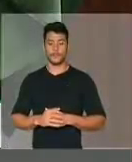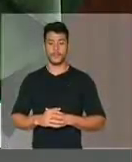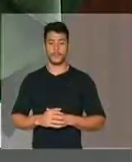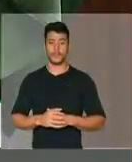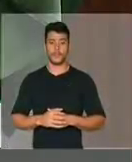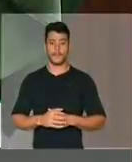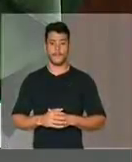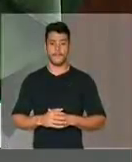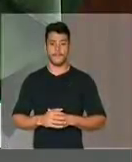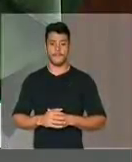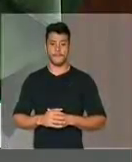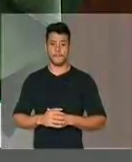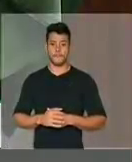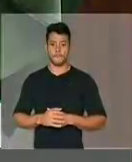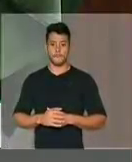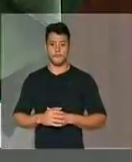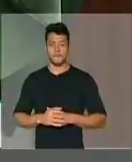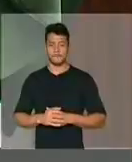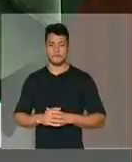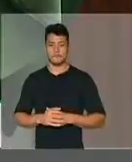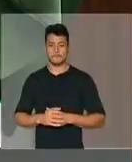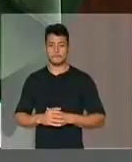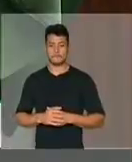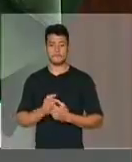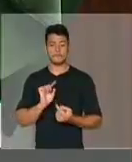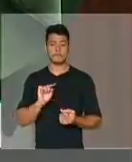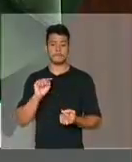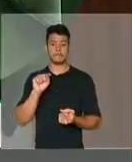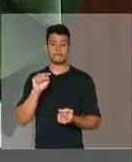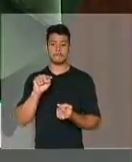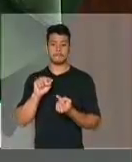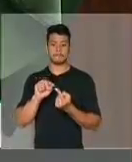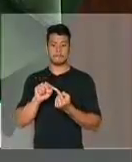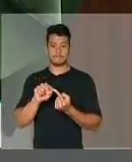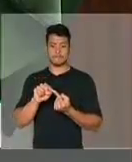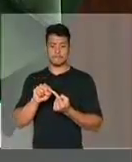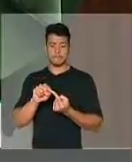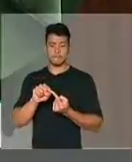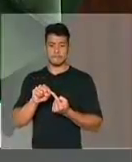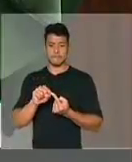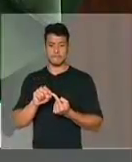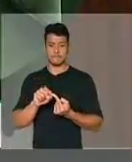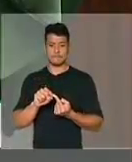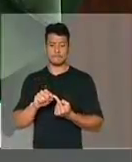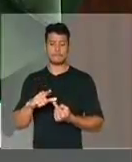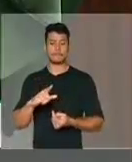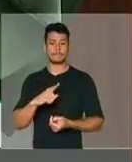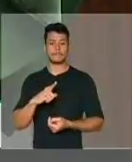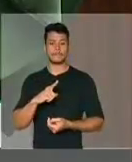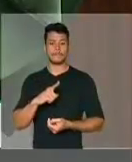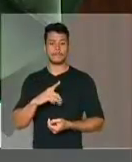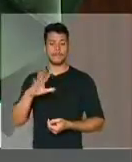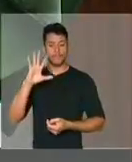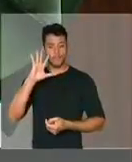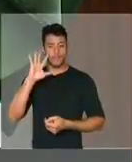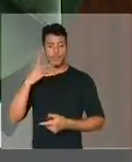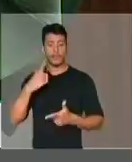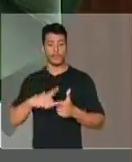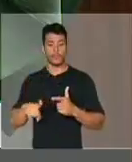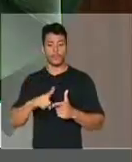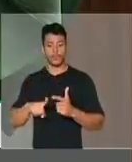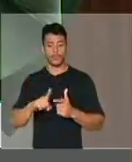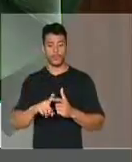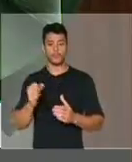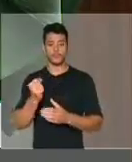decreta a intervenção federal do Estado do Rio de Janeiro com o objetivo de pôr termo ao grave comprometimento da ordem